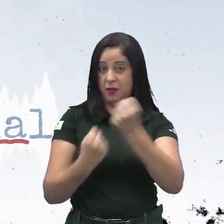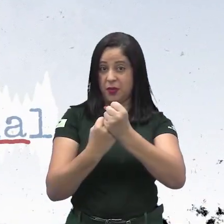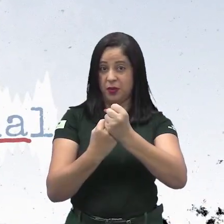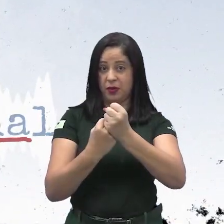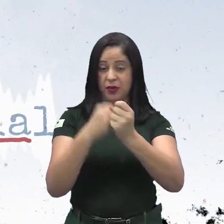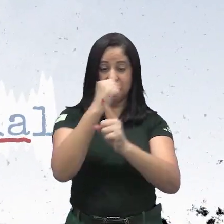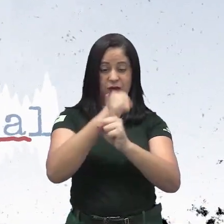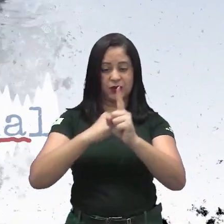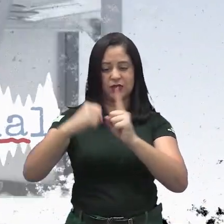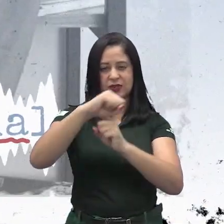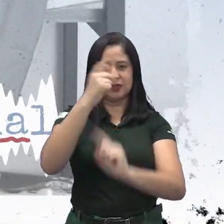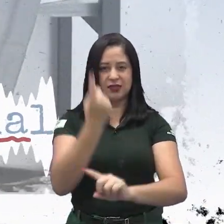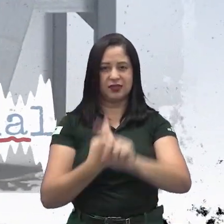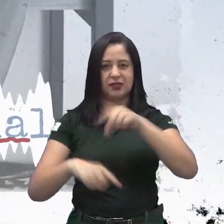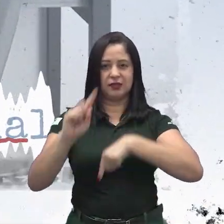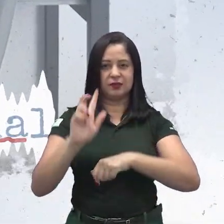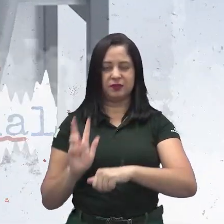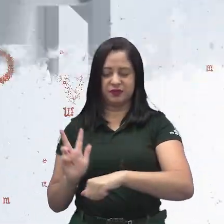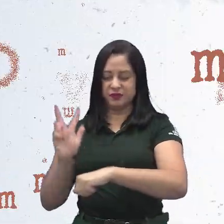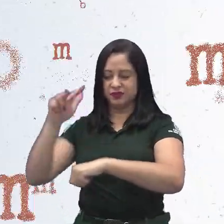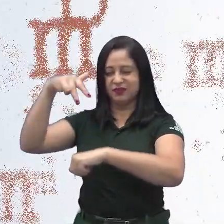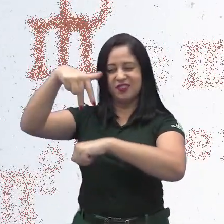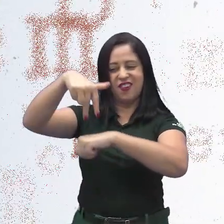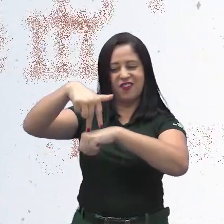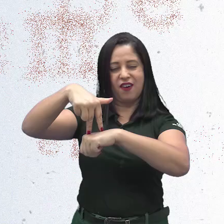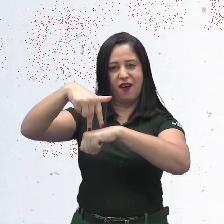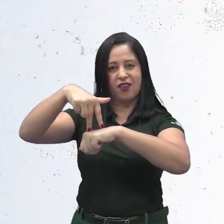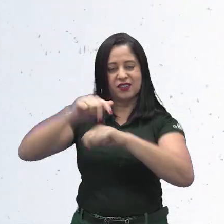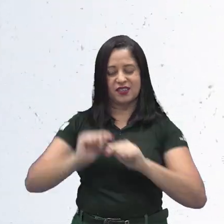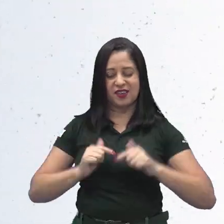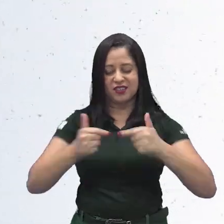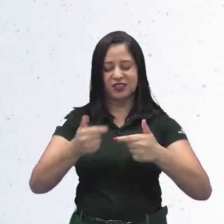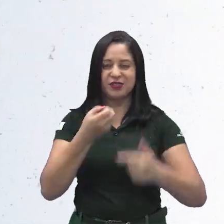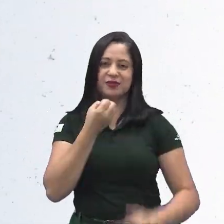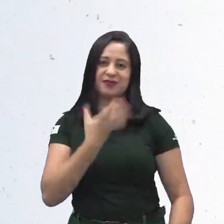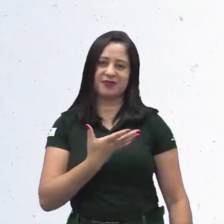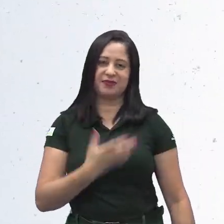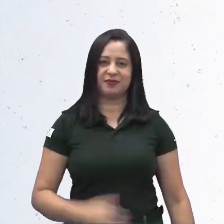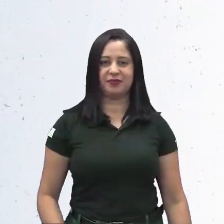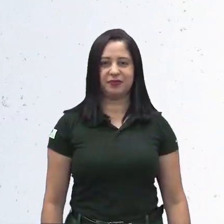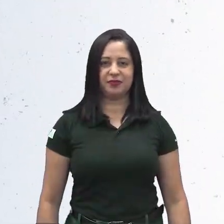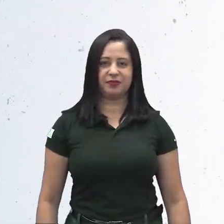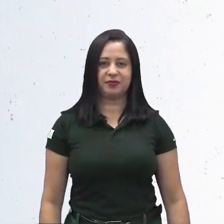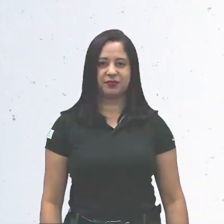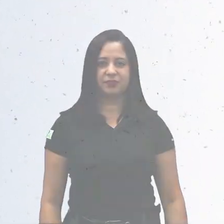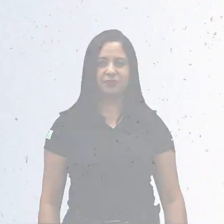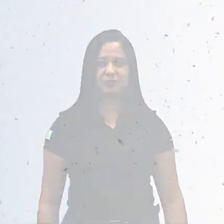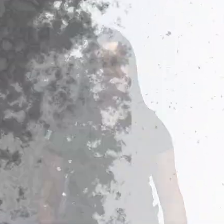próximo. Assistência. Desenvolvimento social. Vozes do Bem.